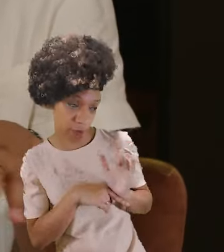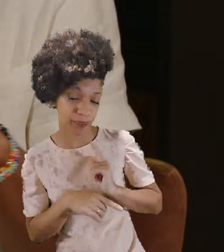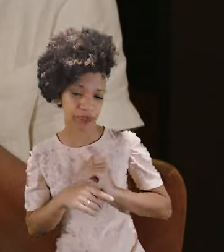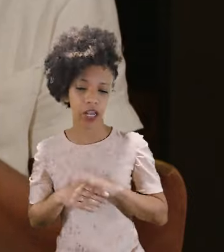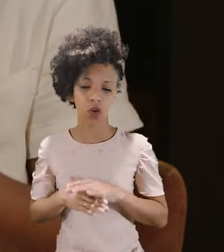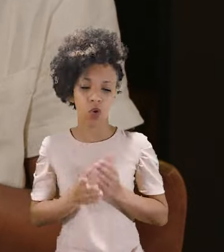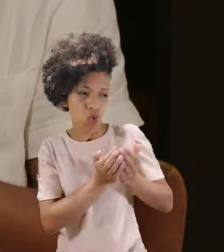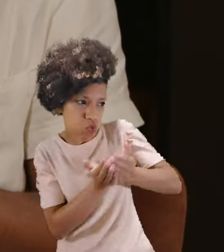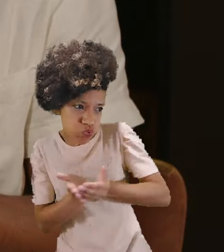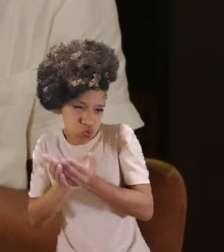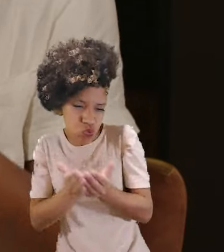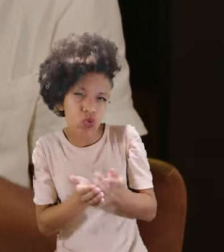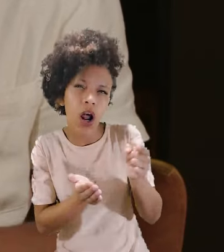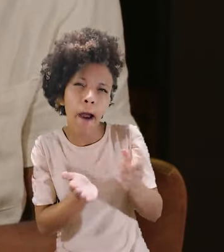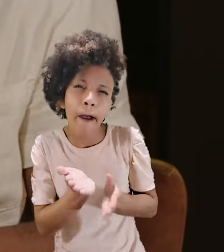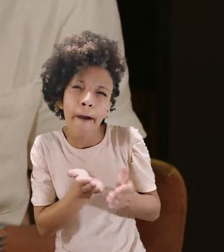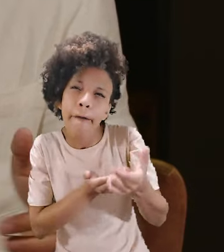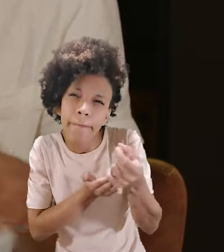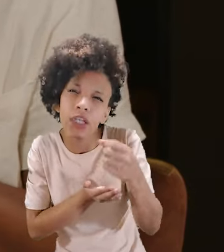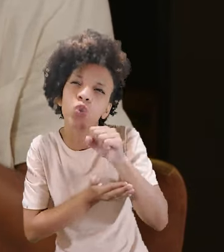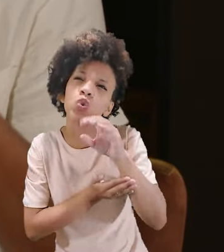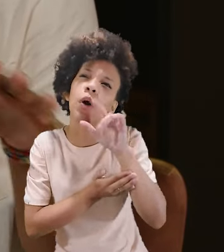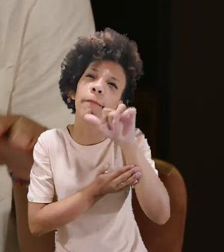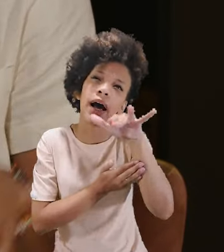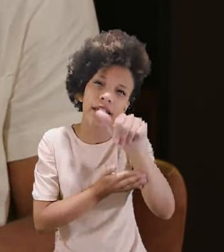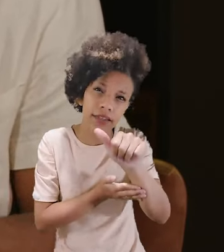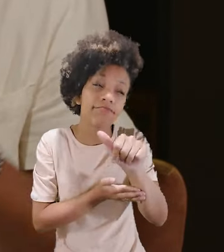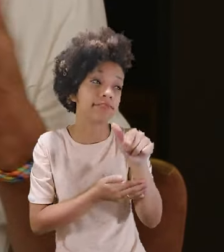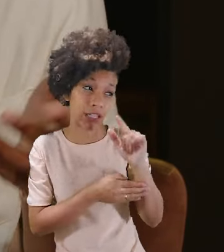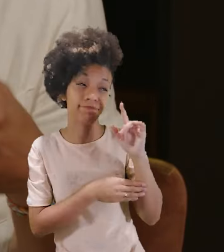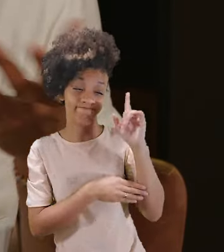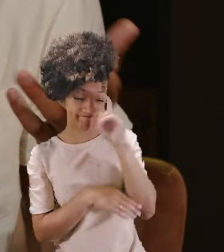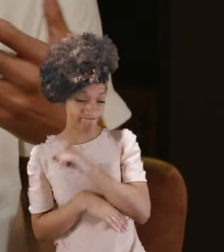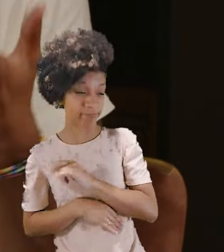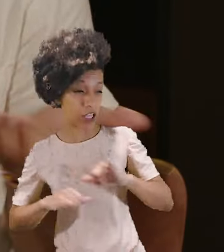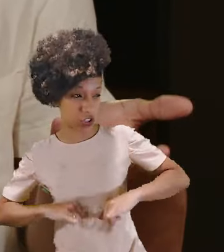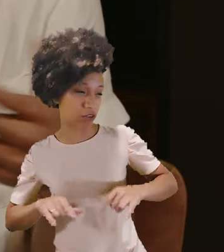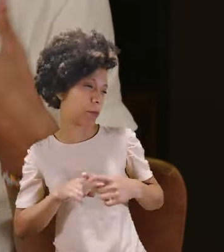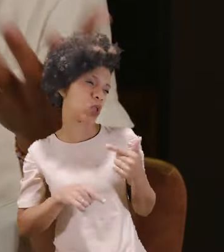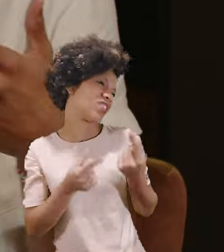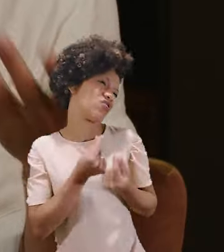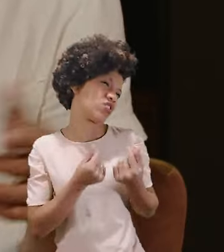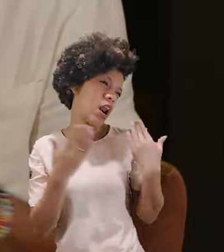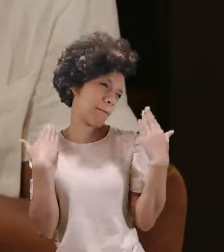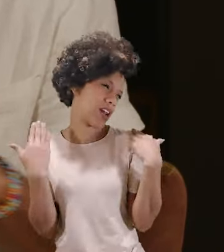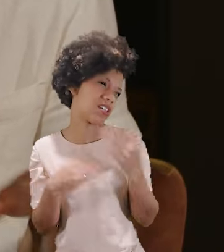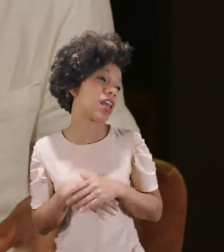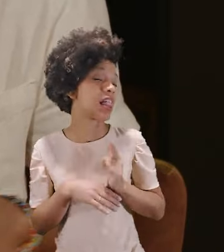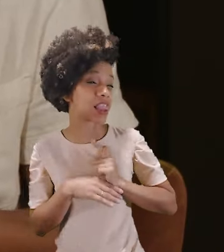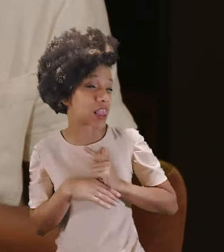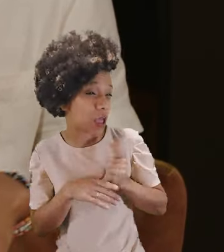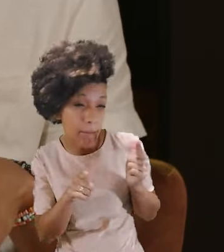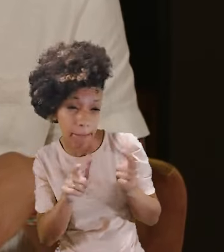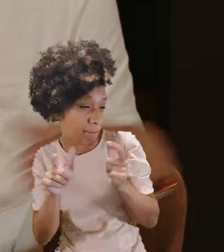tem na vida até lá passando pela Costa da Somália essa melhores inclusive um país que sofre muito com isso porque os caras são acho que não tem muito dinheiro assim a Maria então